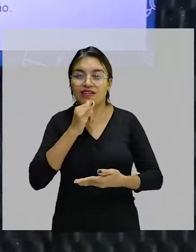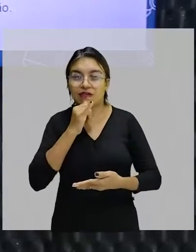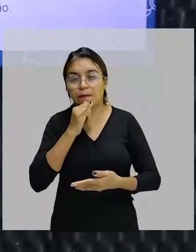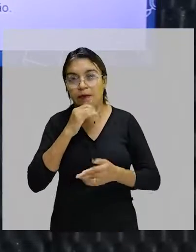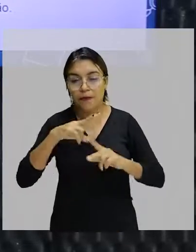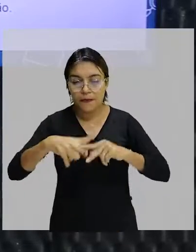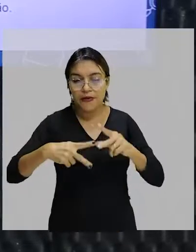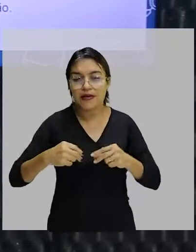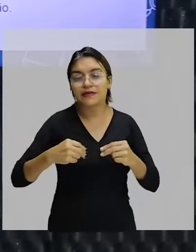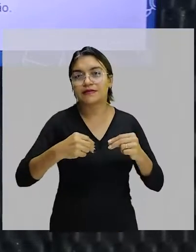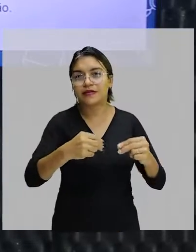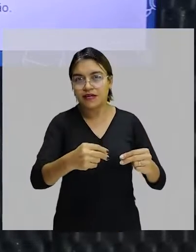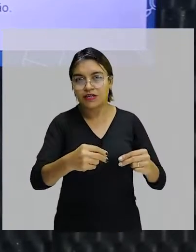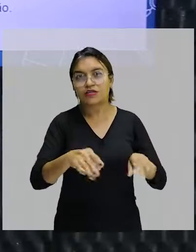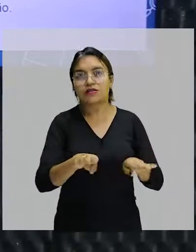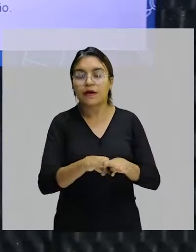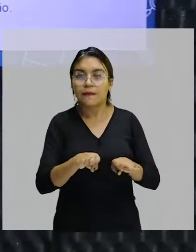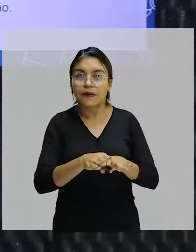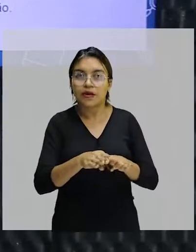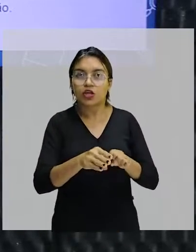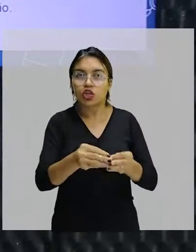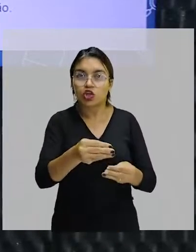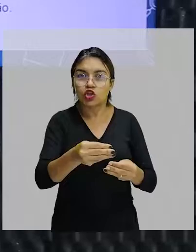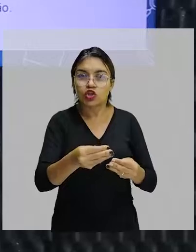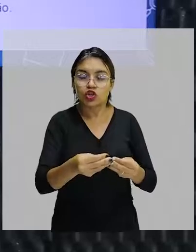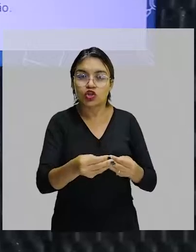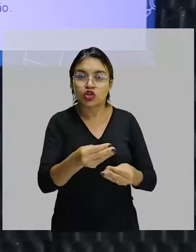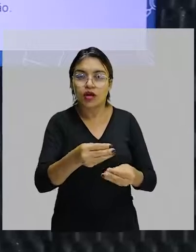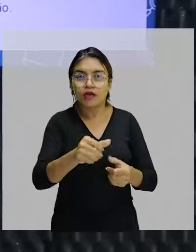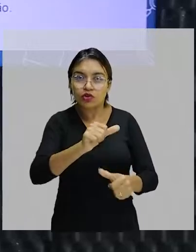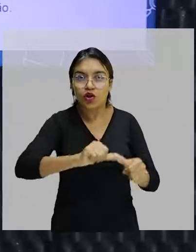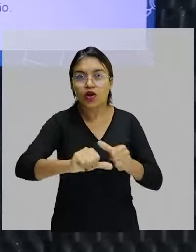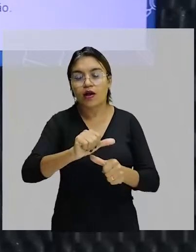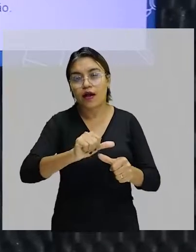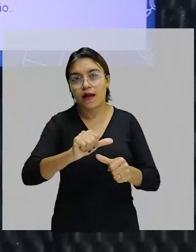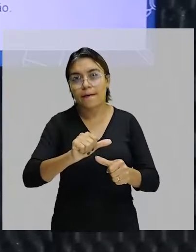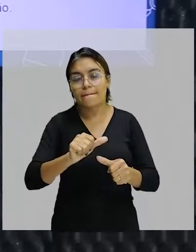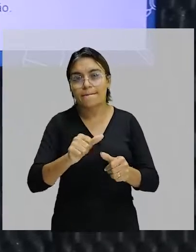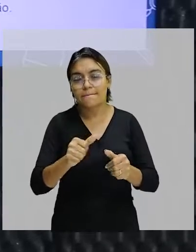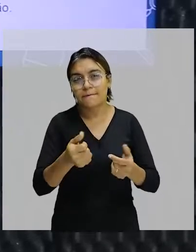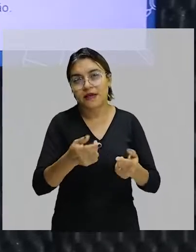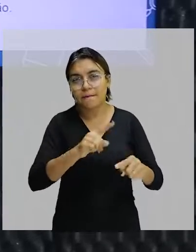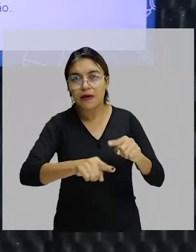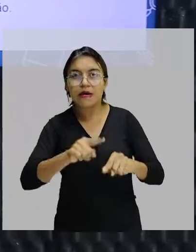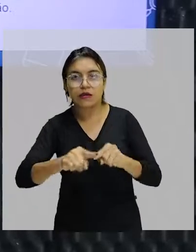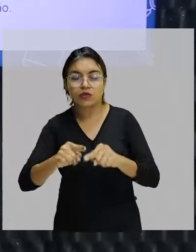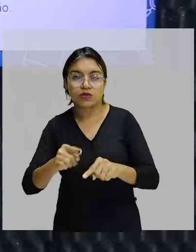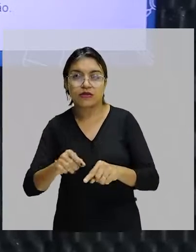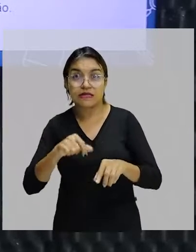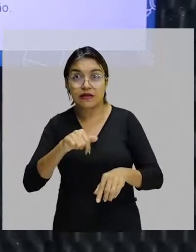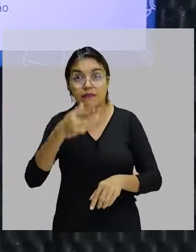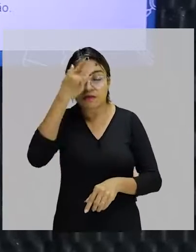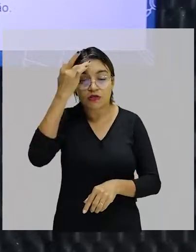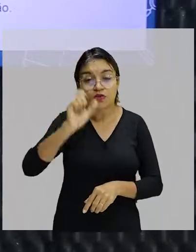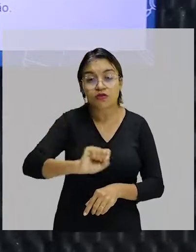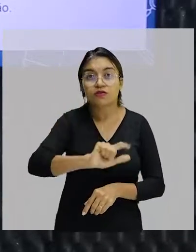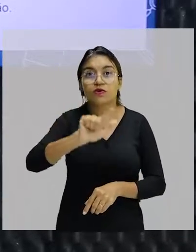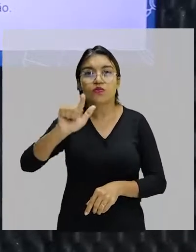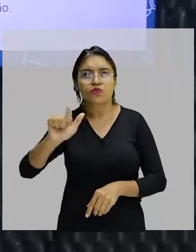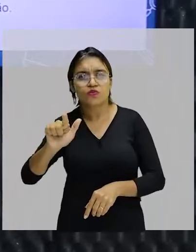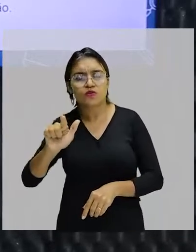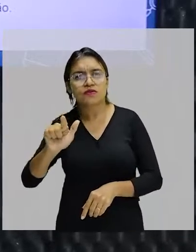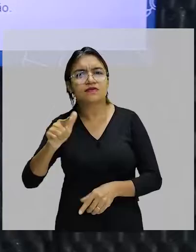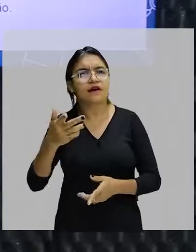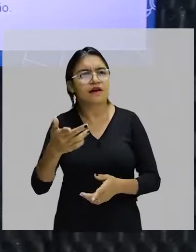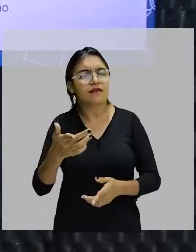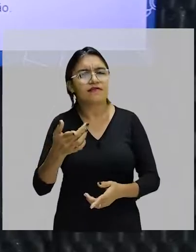para trocar algum tipo de mercadoria, e aí as pessoas brasileiras, no caso, as pessoas aqui em São Luís, se familiarizavam com esses